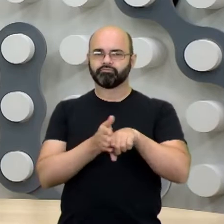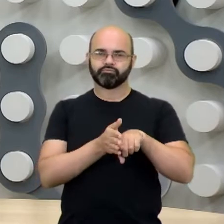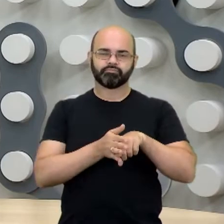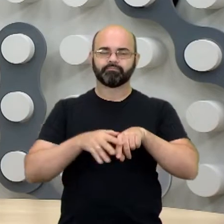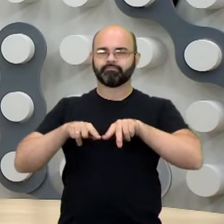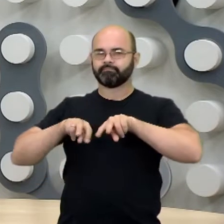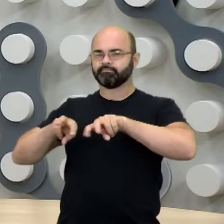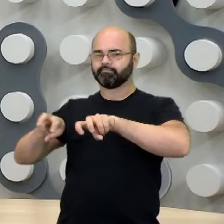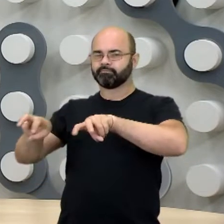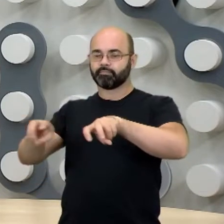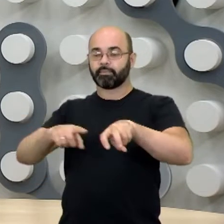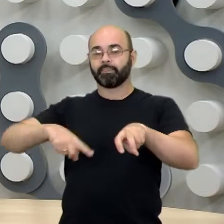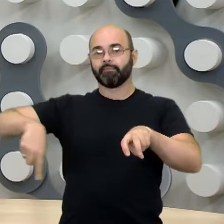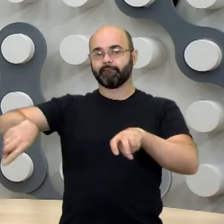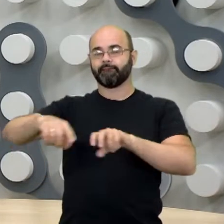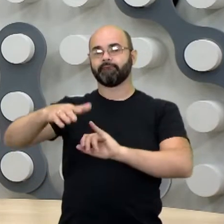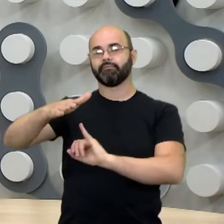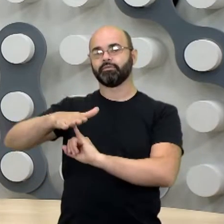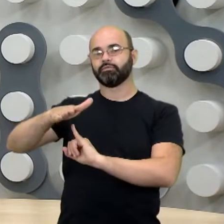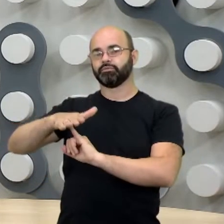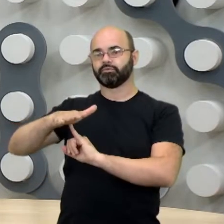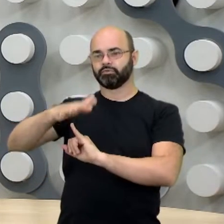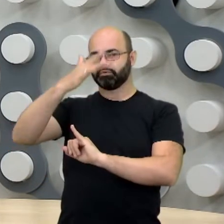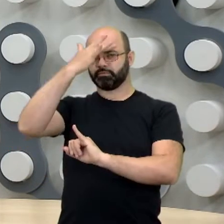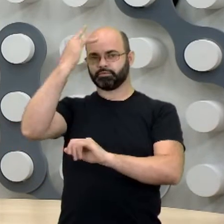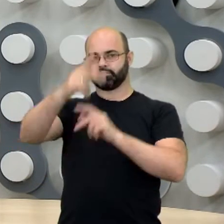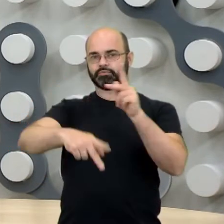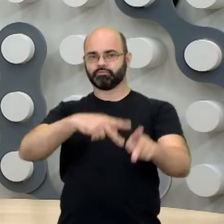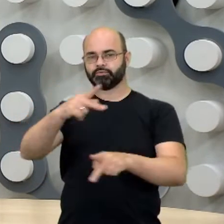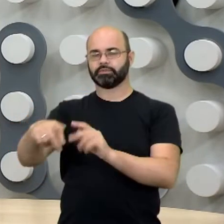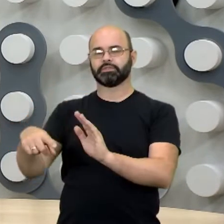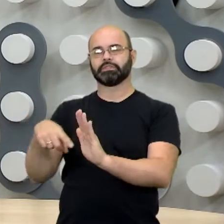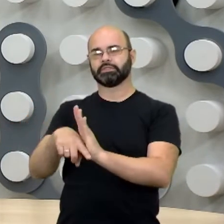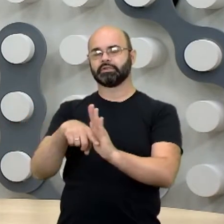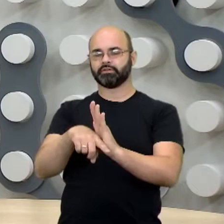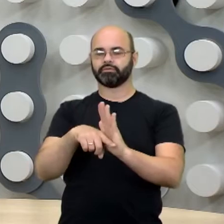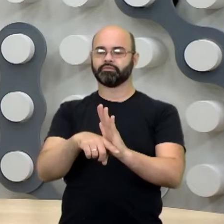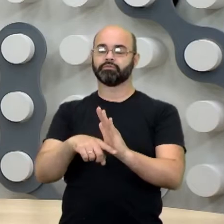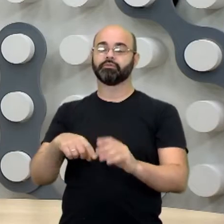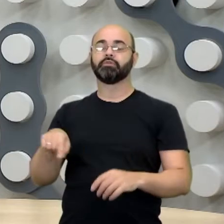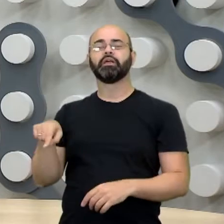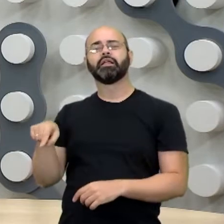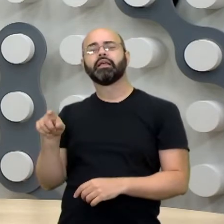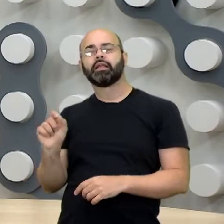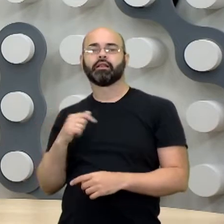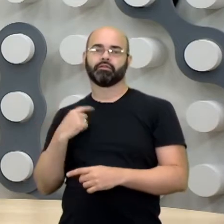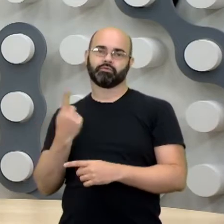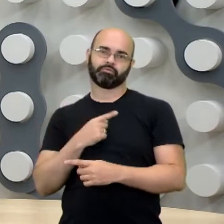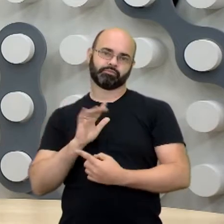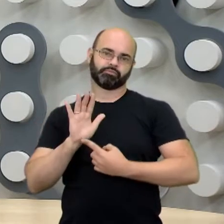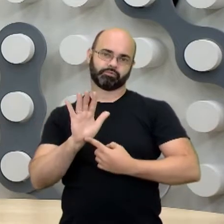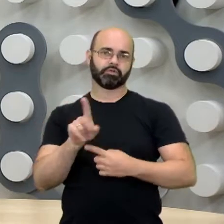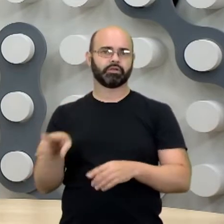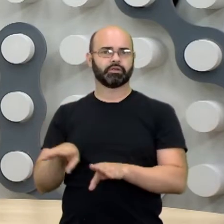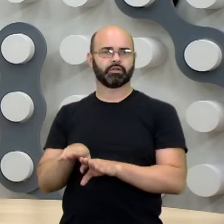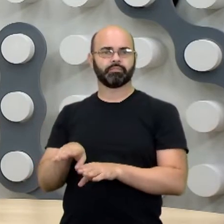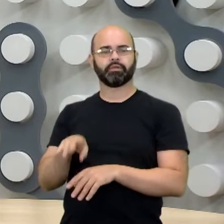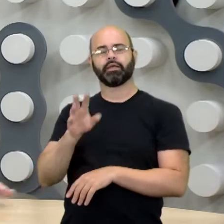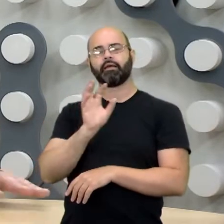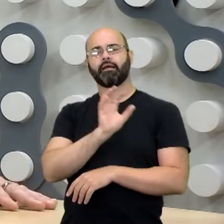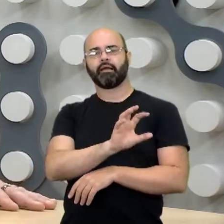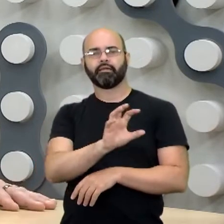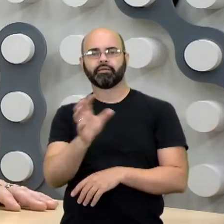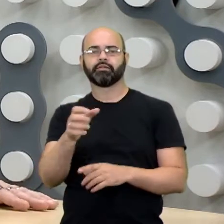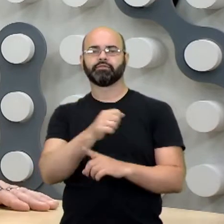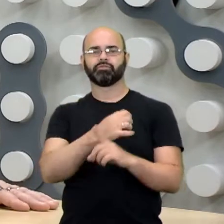estudos relacionados à população e às suas características socioeconômicas, né? Que é o importante ter isso, né? Não é